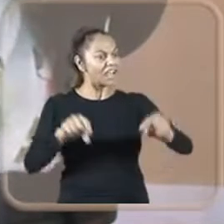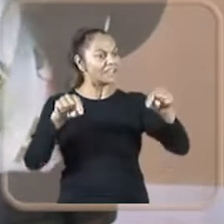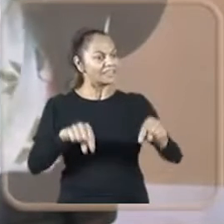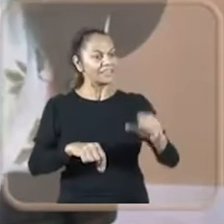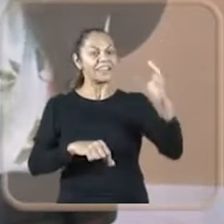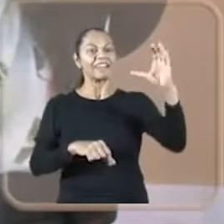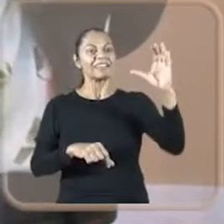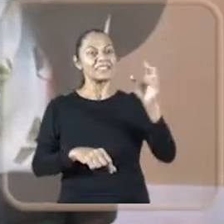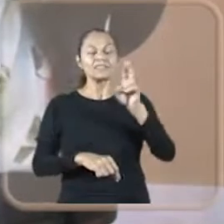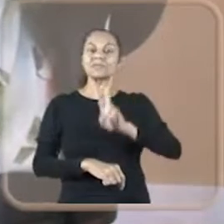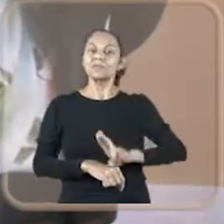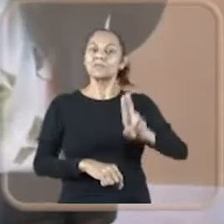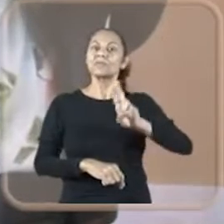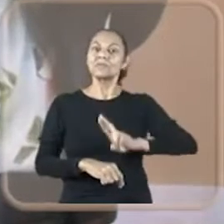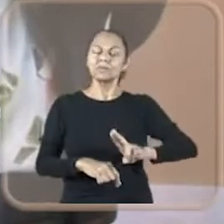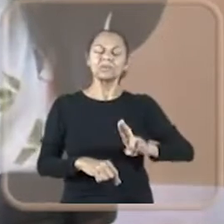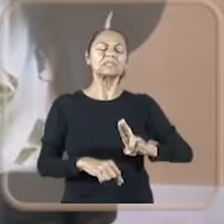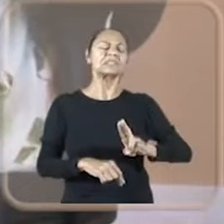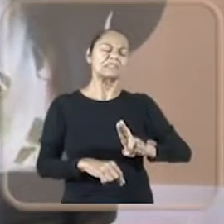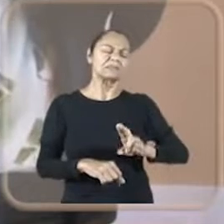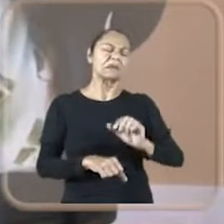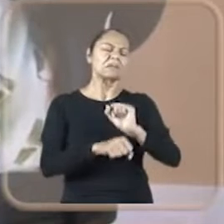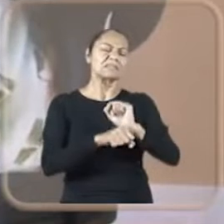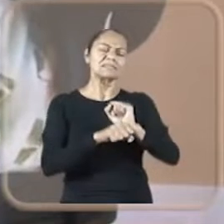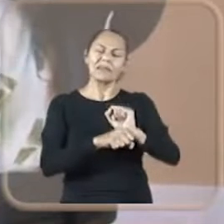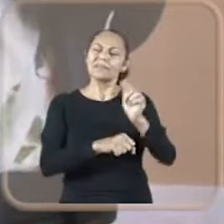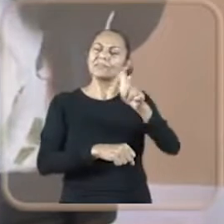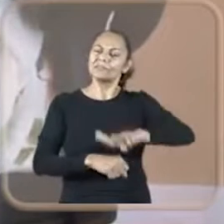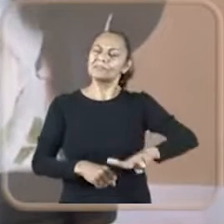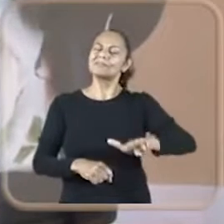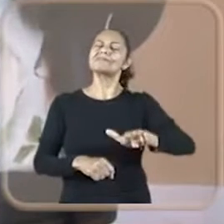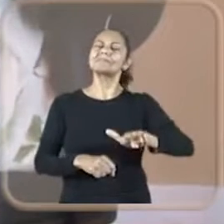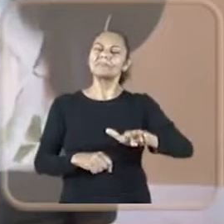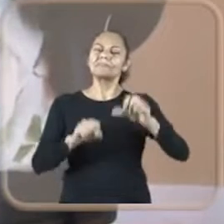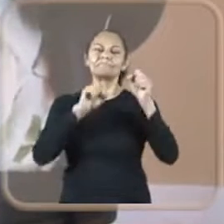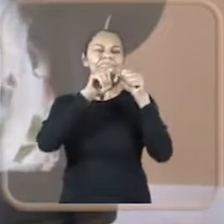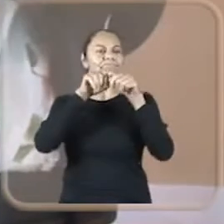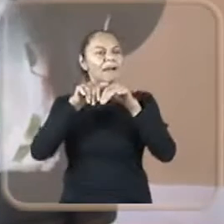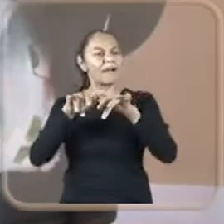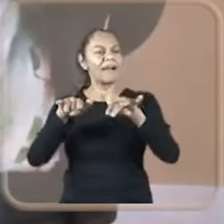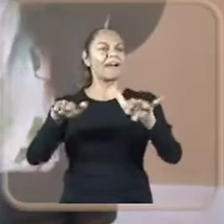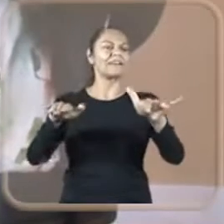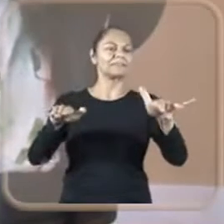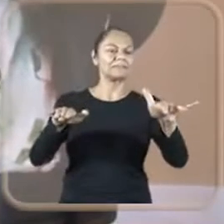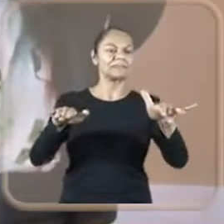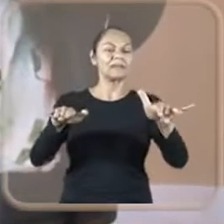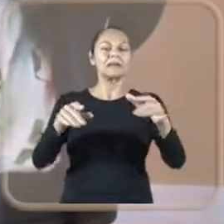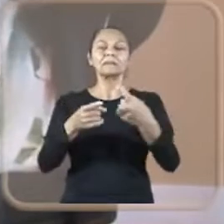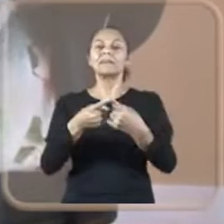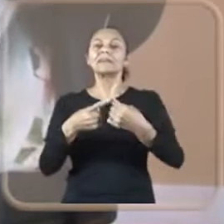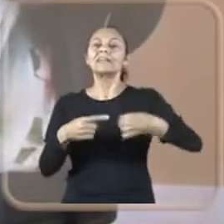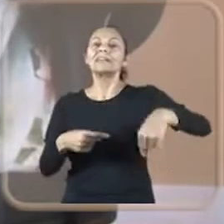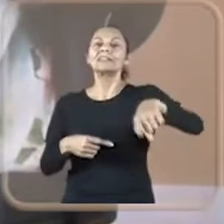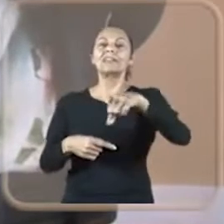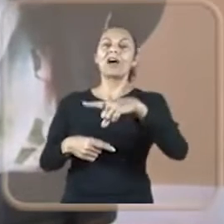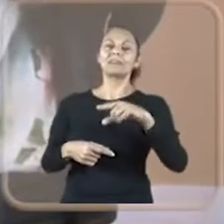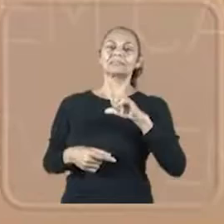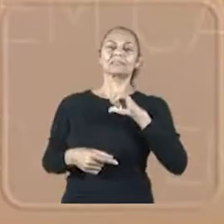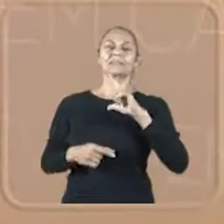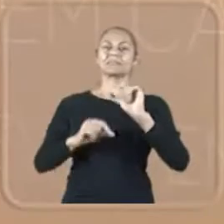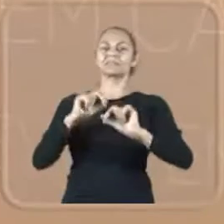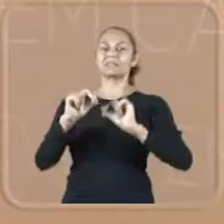utilizando e que se propaguem ondas pelo município e por outros municípios. Nós vivemos em conflitos